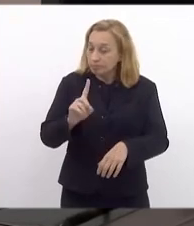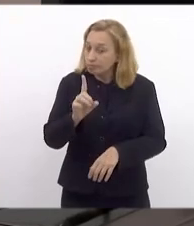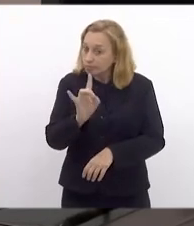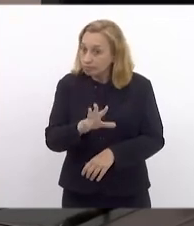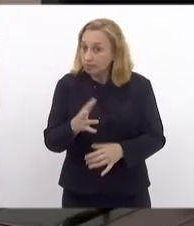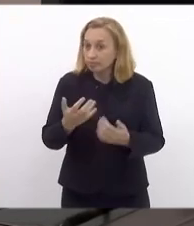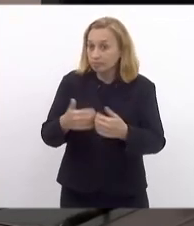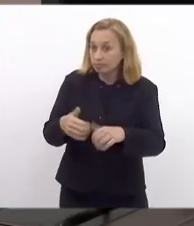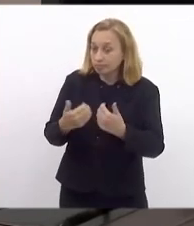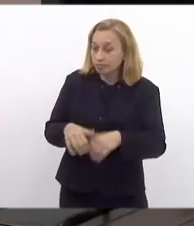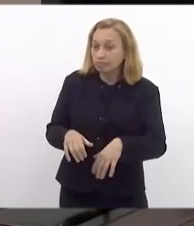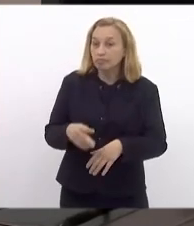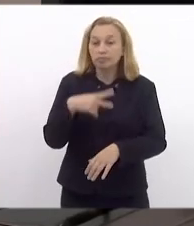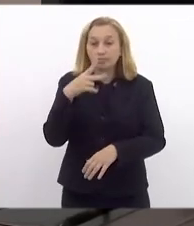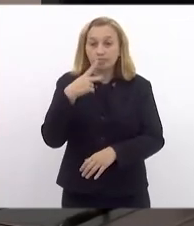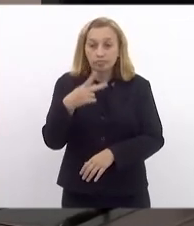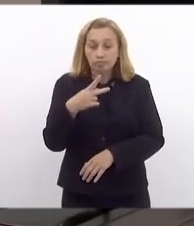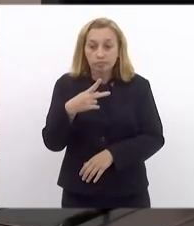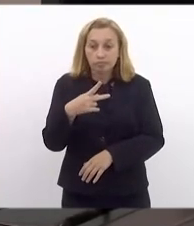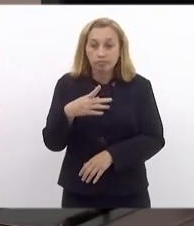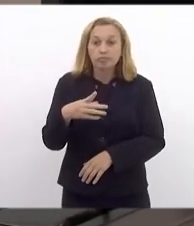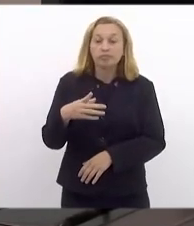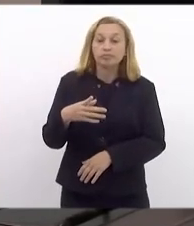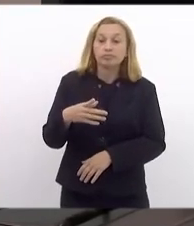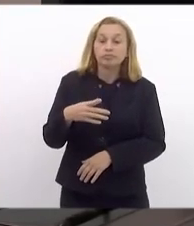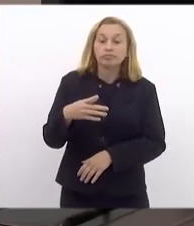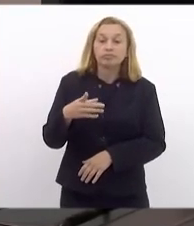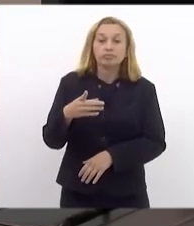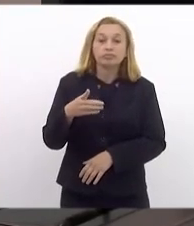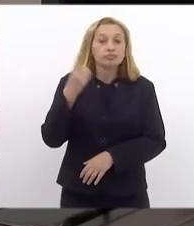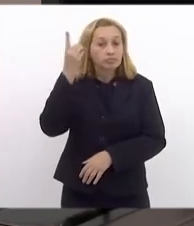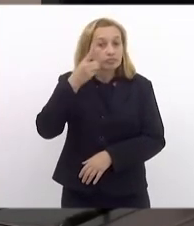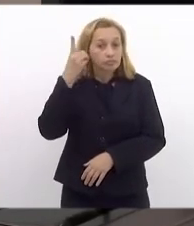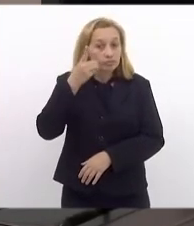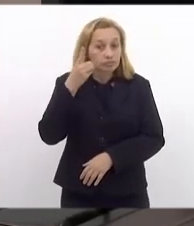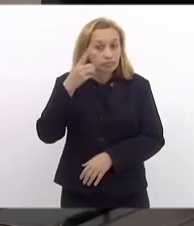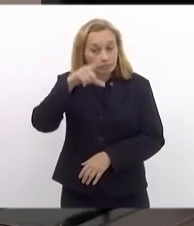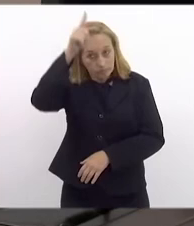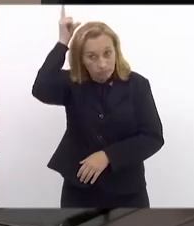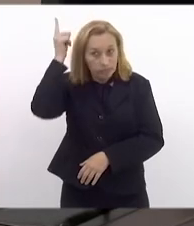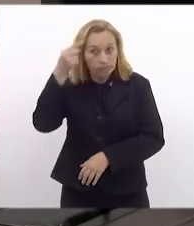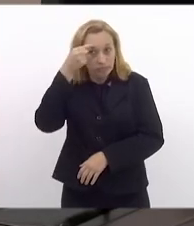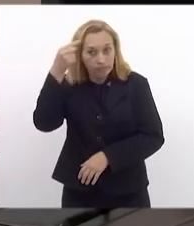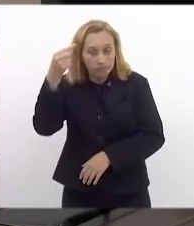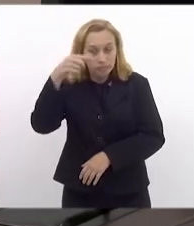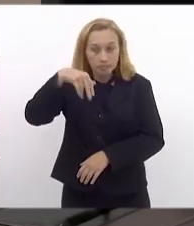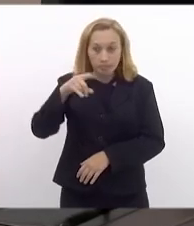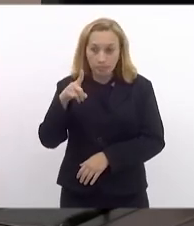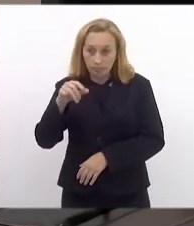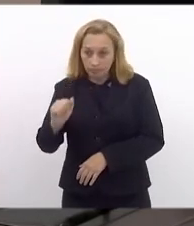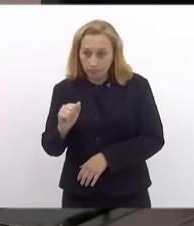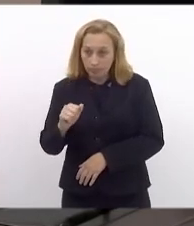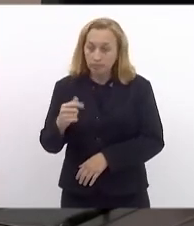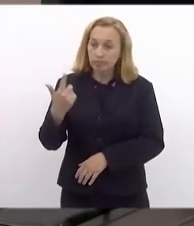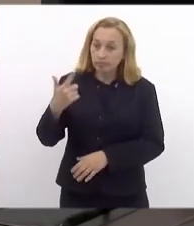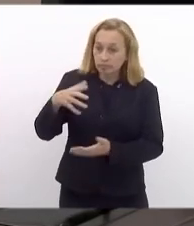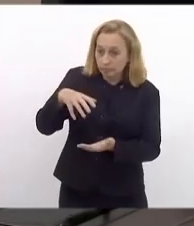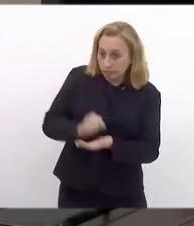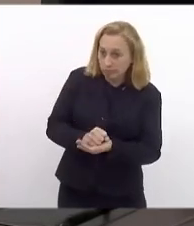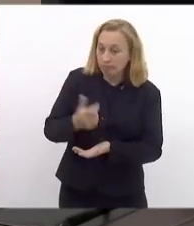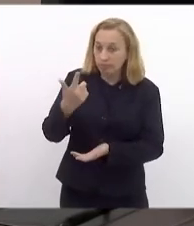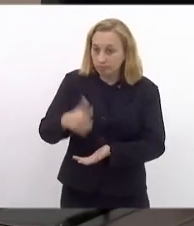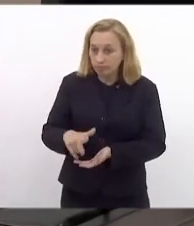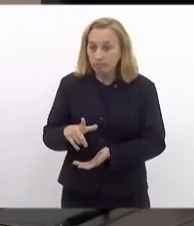só Petrópolis o que eu comentava no ouvido do deputado Luiz Paulo aqui é que essa ideia do Moacir E aí eu faço mais um registro